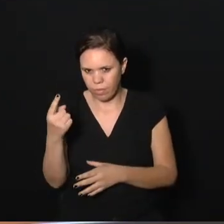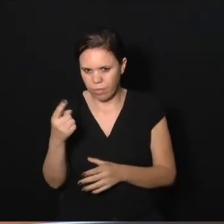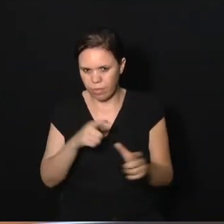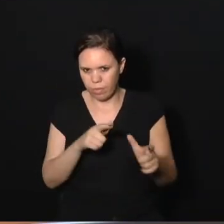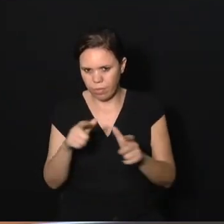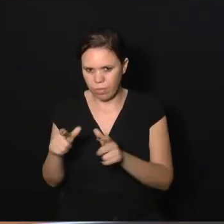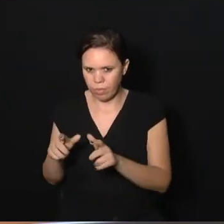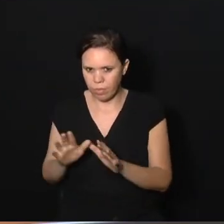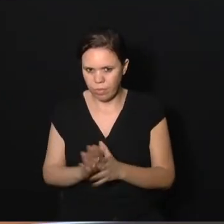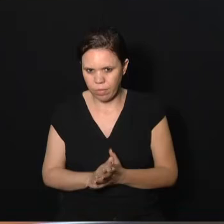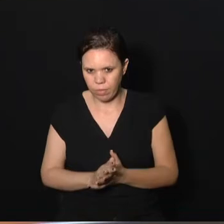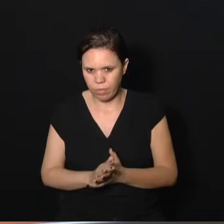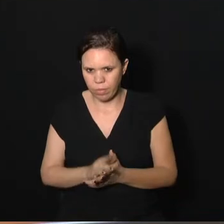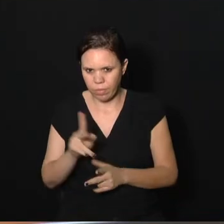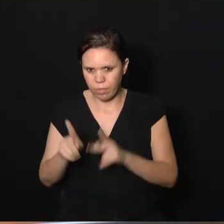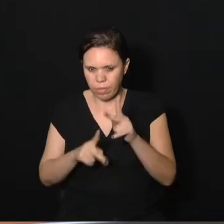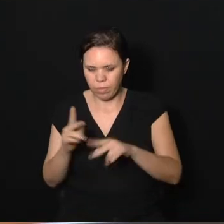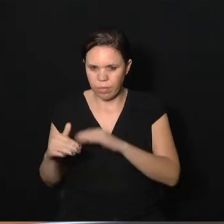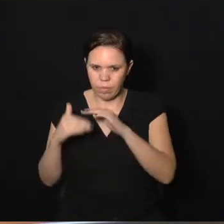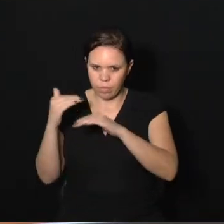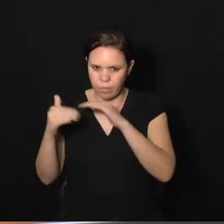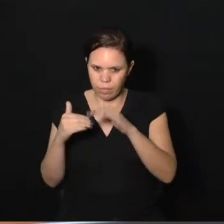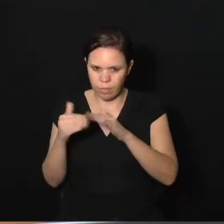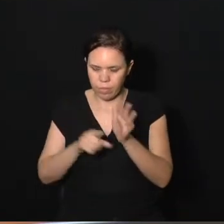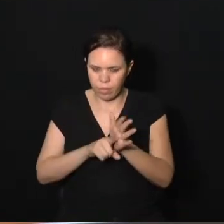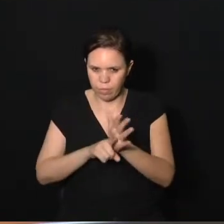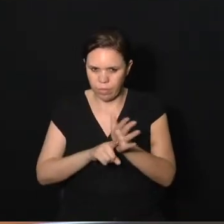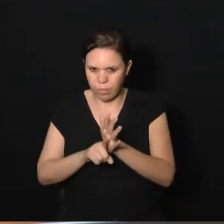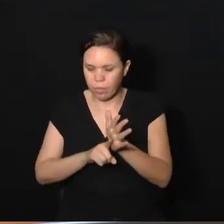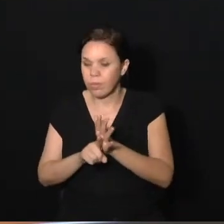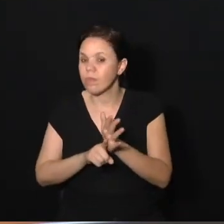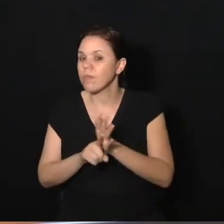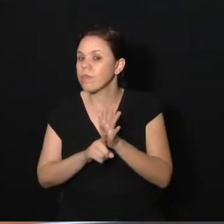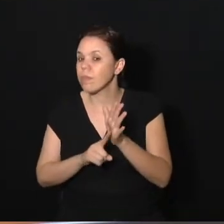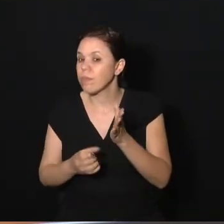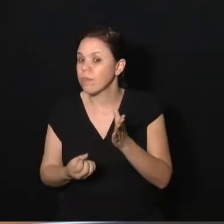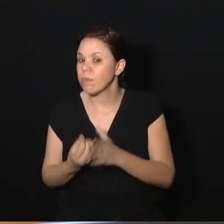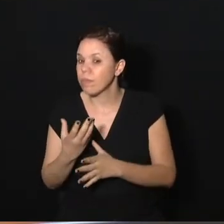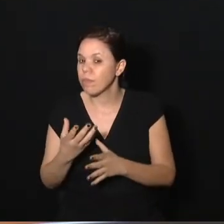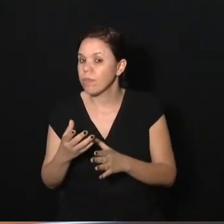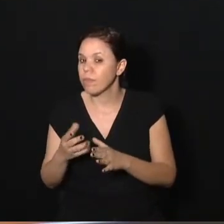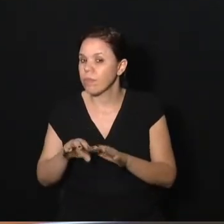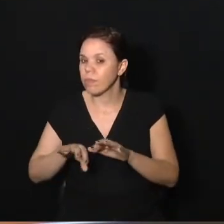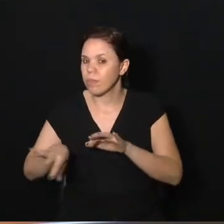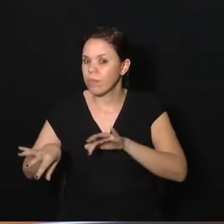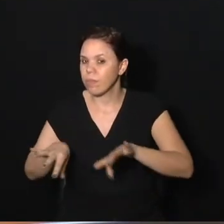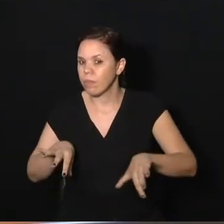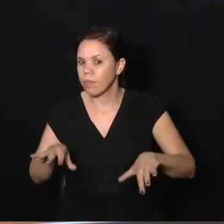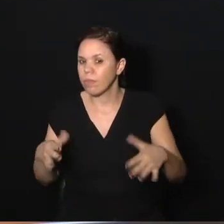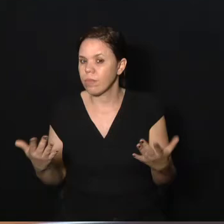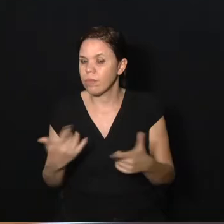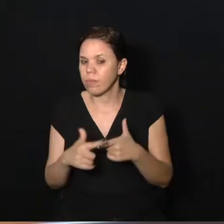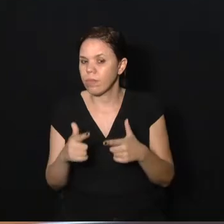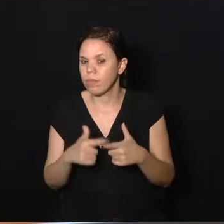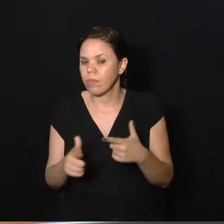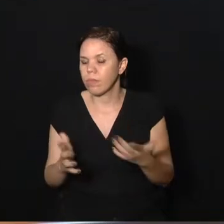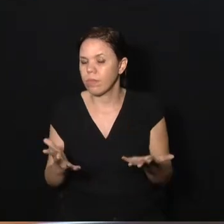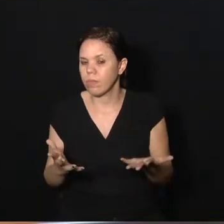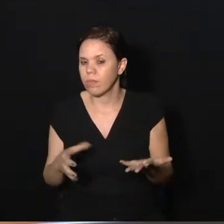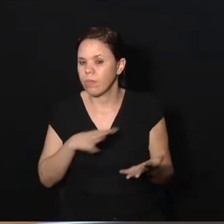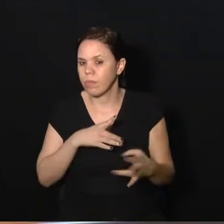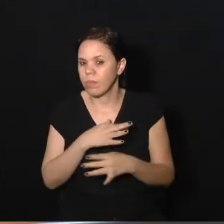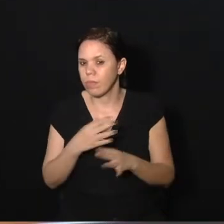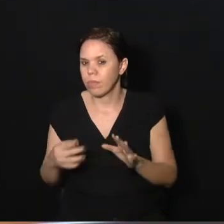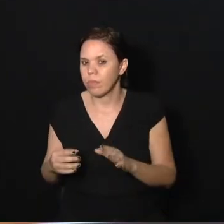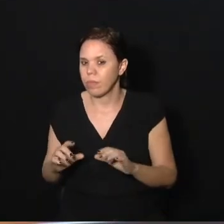que você tenha pessoas desenvolvendo a pesquisa. E aí a gente divide quais são os problemas da cidade e